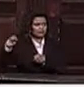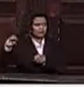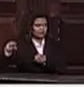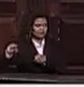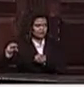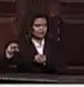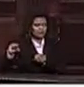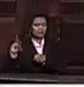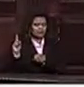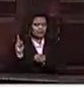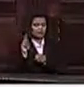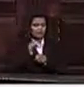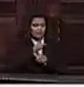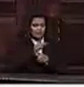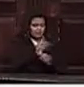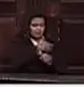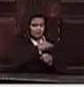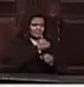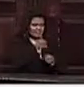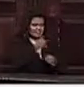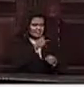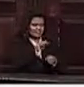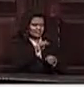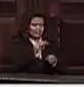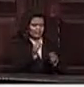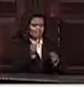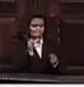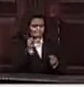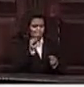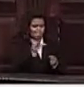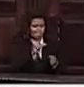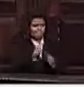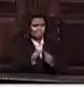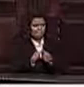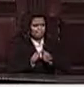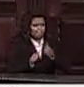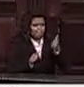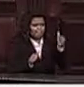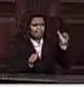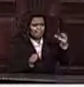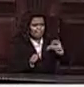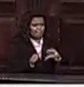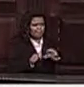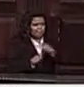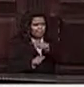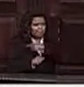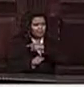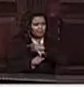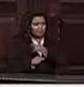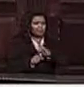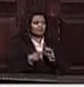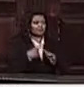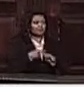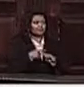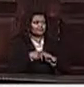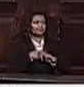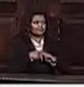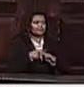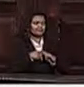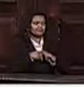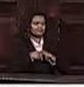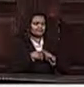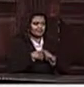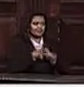superando os terríveis índices do ano de 2009, porque em 2017 somos 347